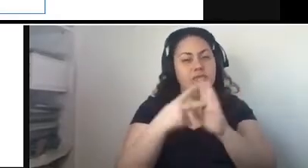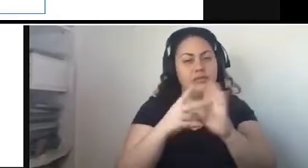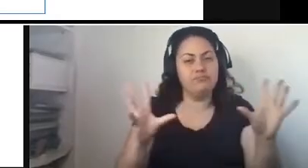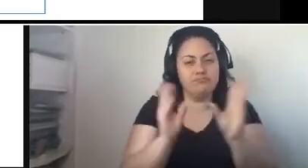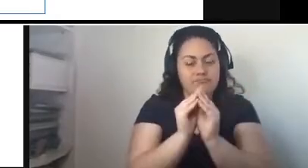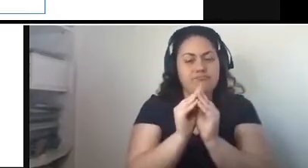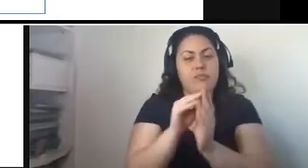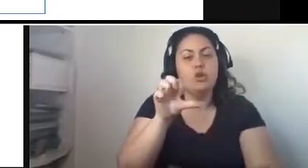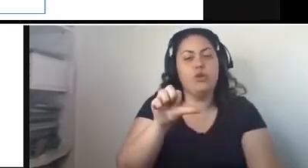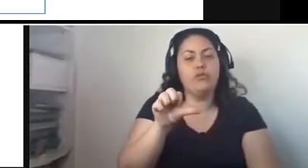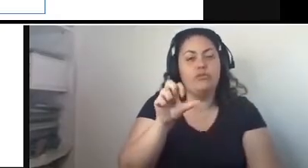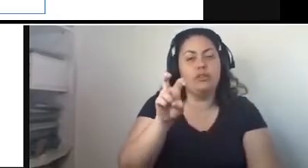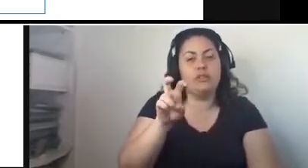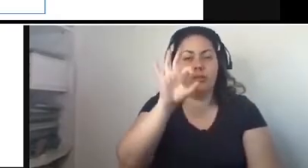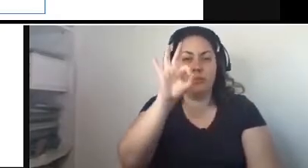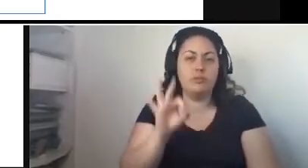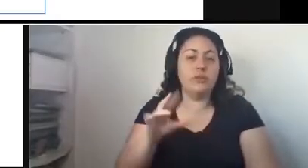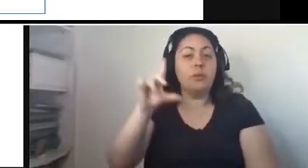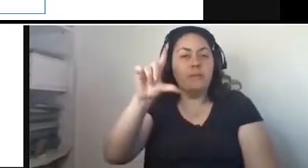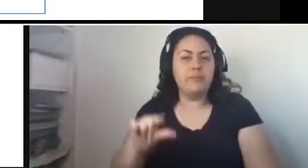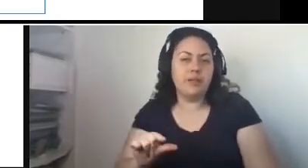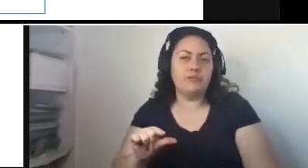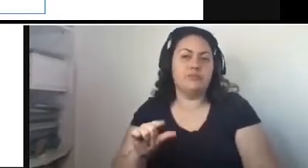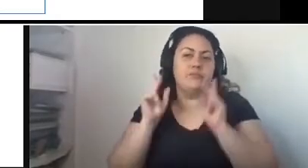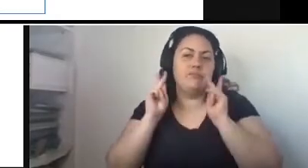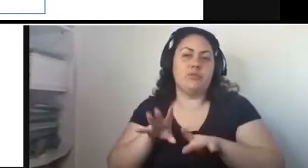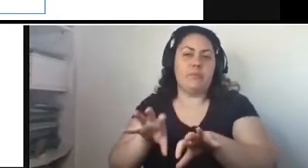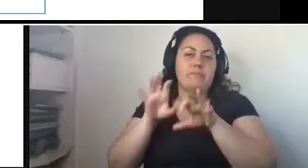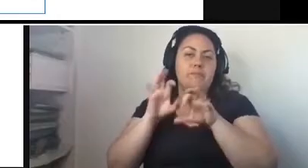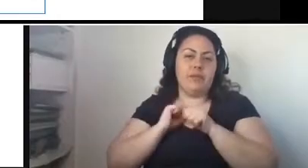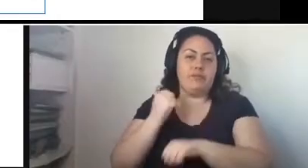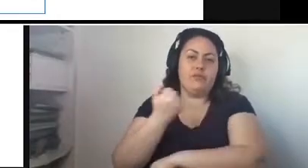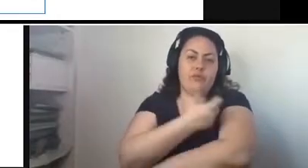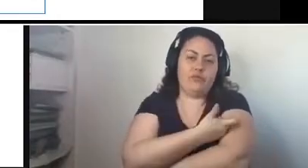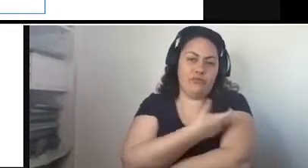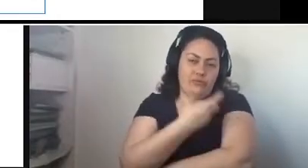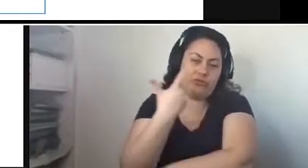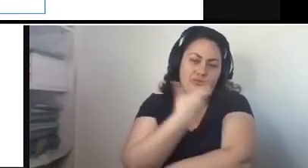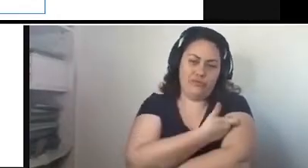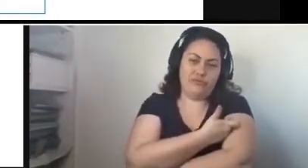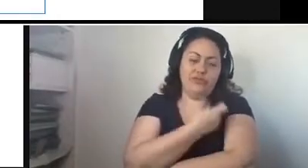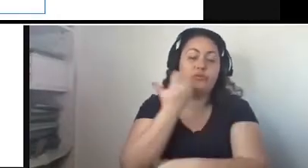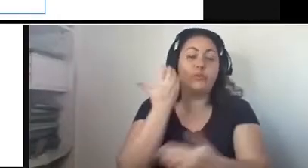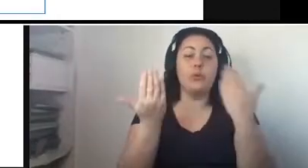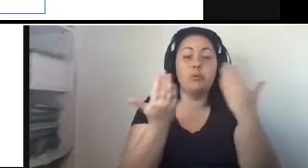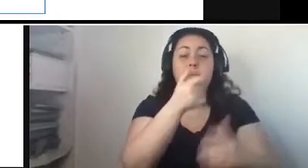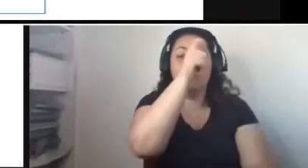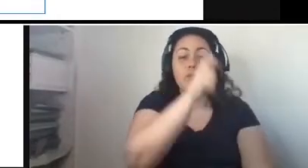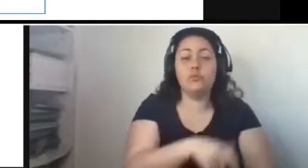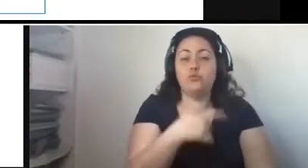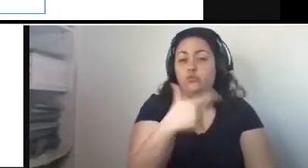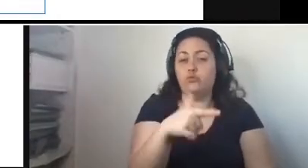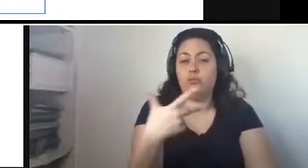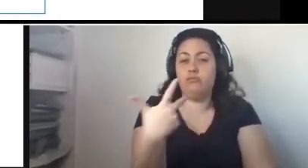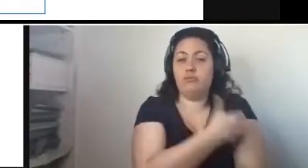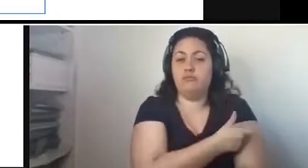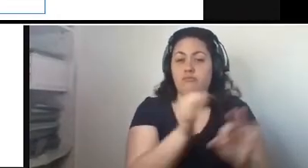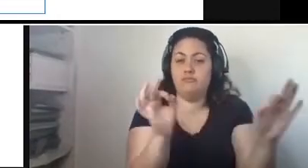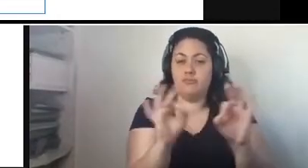95% casos a menos entre os vacinados em relação aos não vacinados. Isso é que